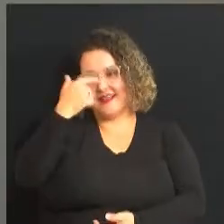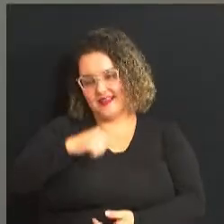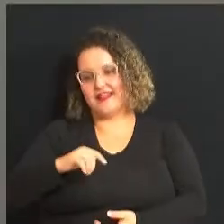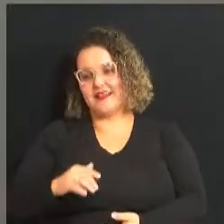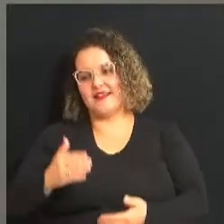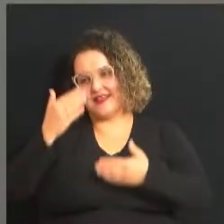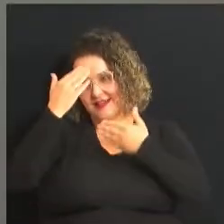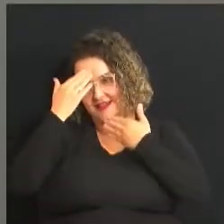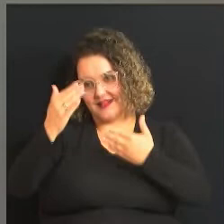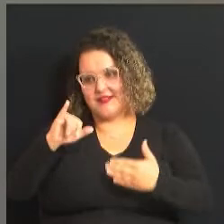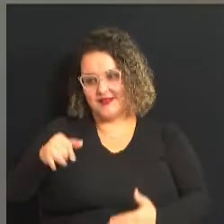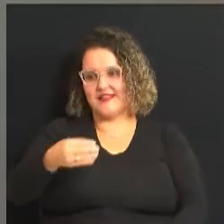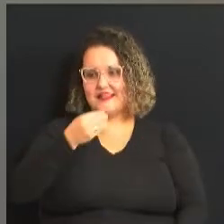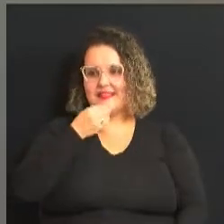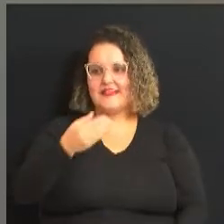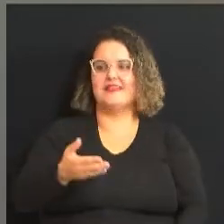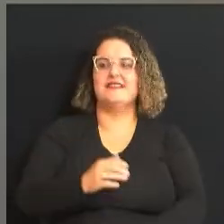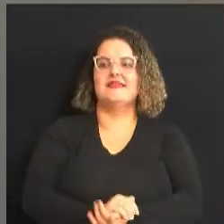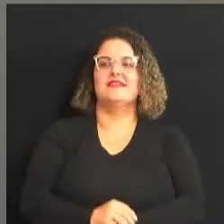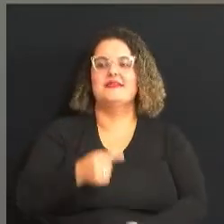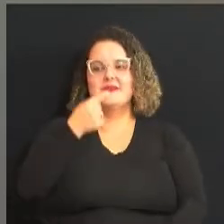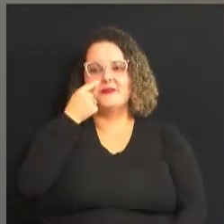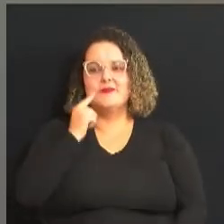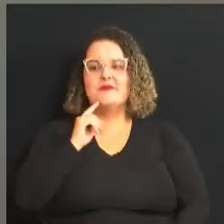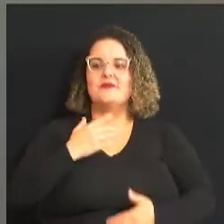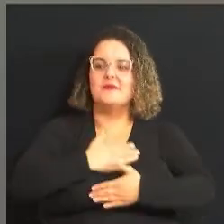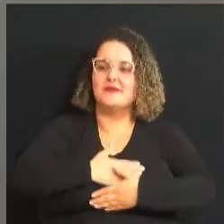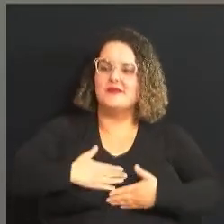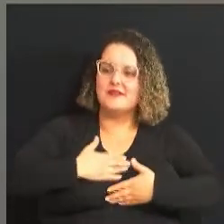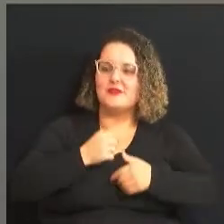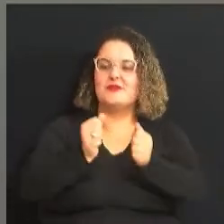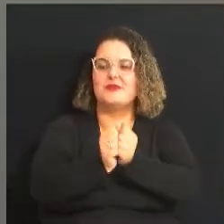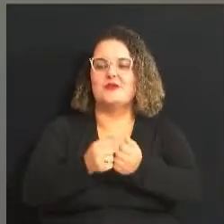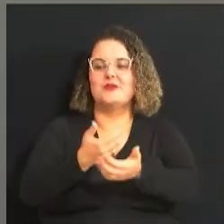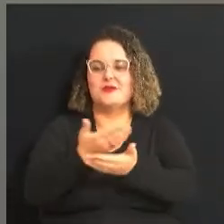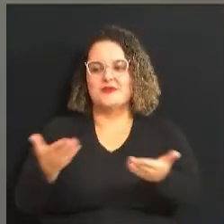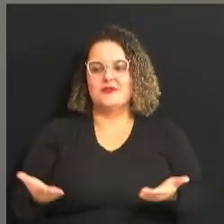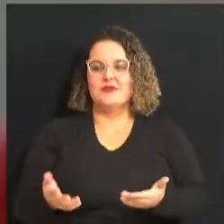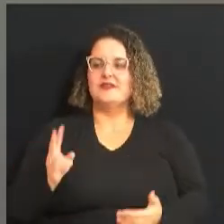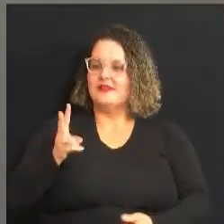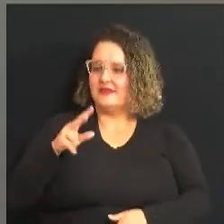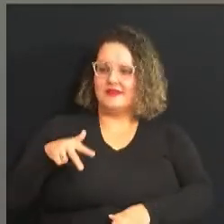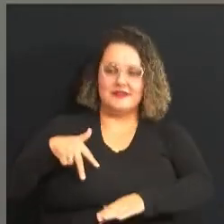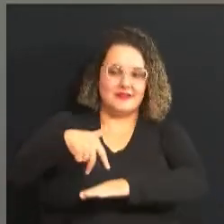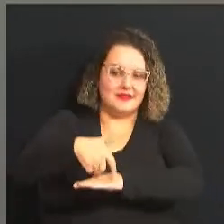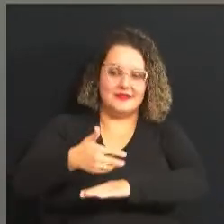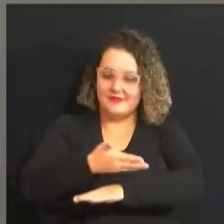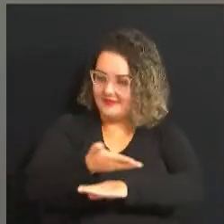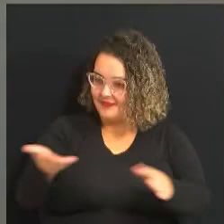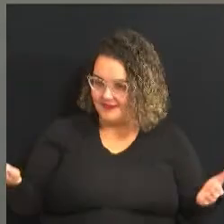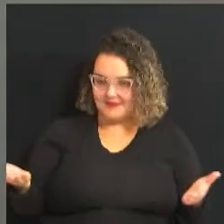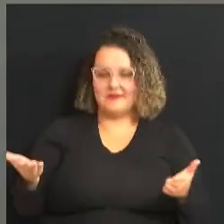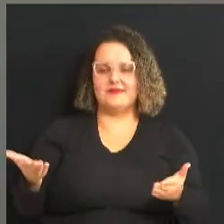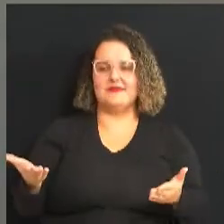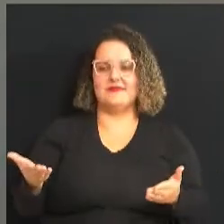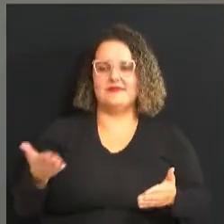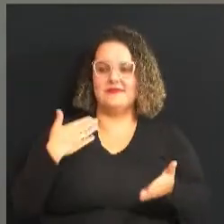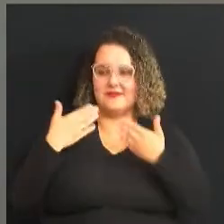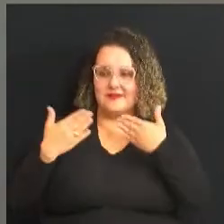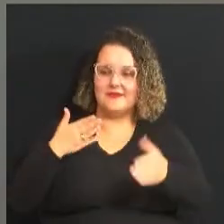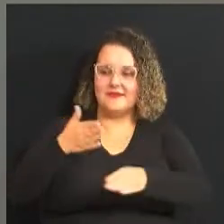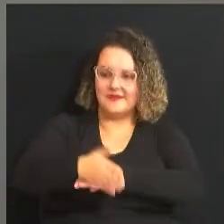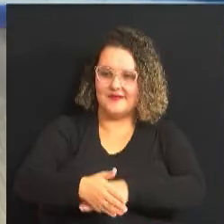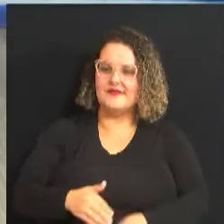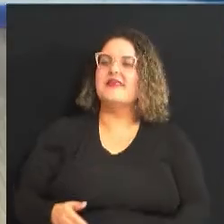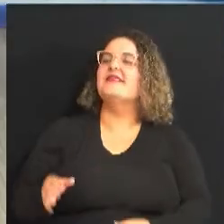Eu que agradeço a oportunidade, Viviane. Foi um prazer estar aqui com vocês. Estarei sempre disposto para novas Pode ter certeza que participações. vai chegar